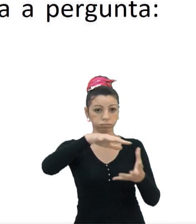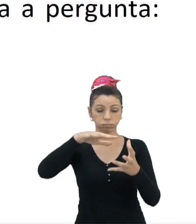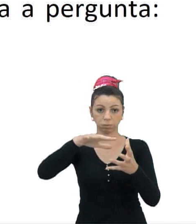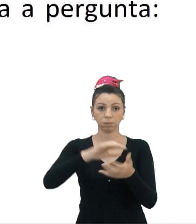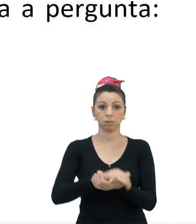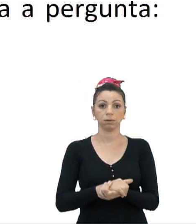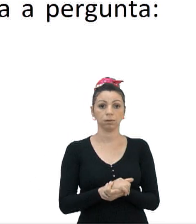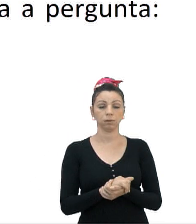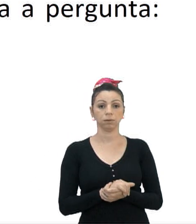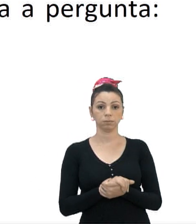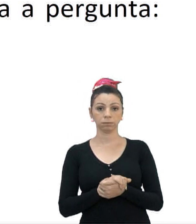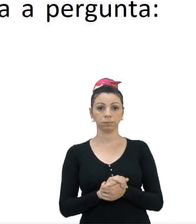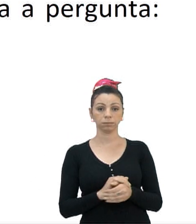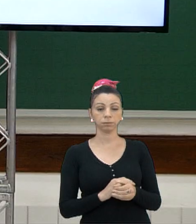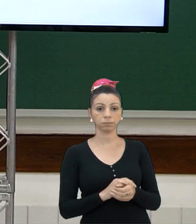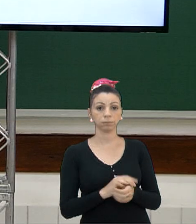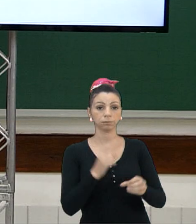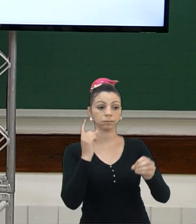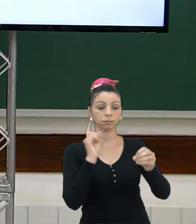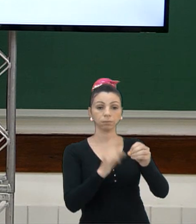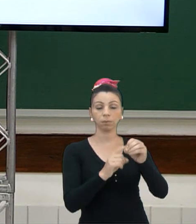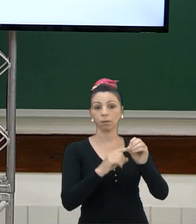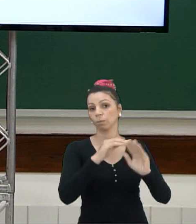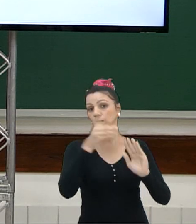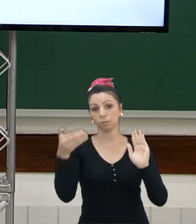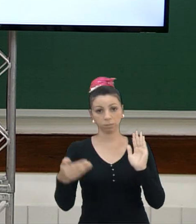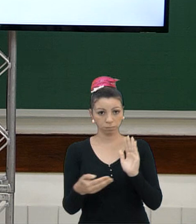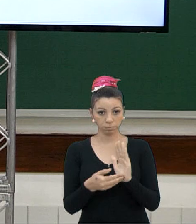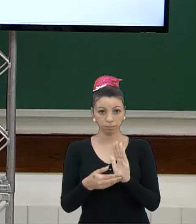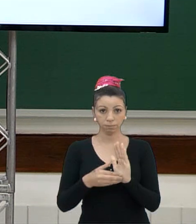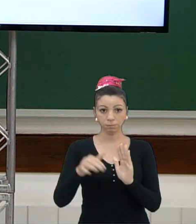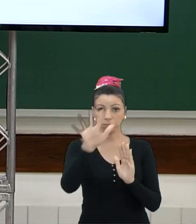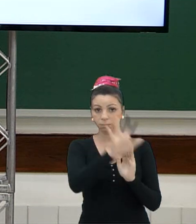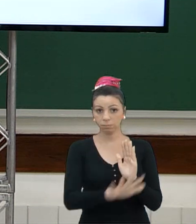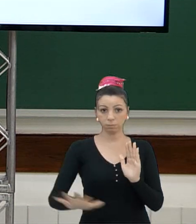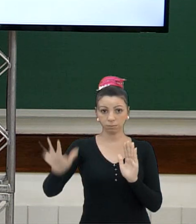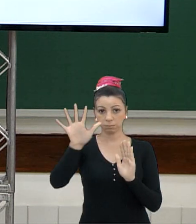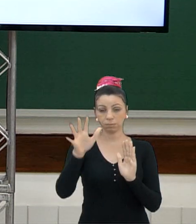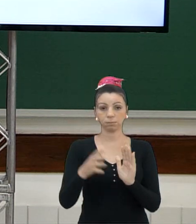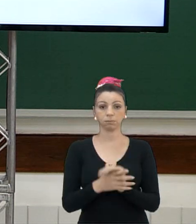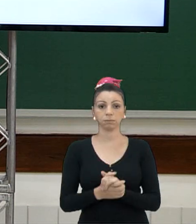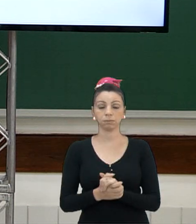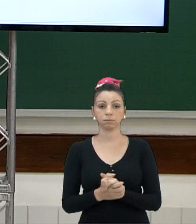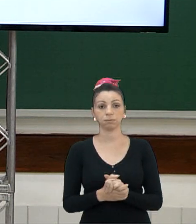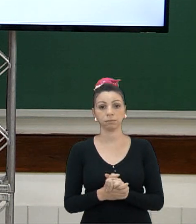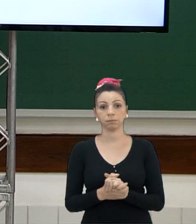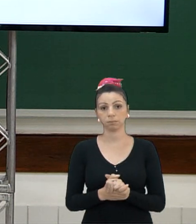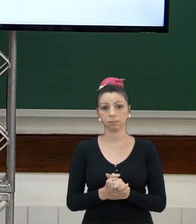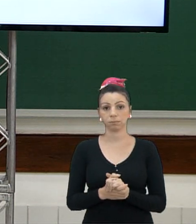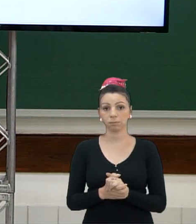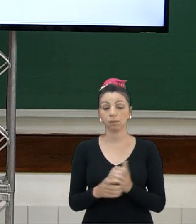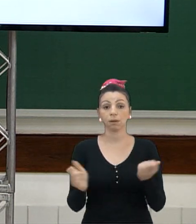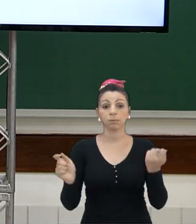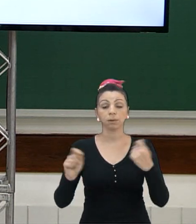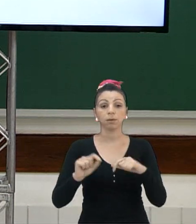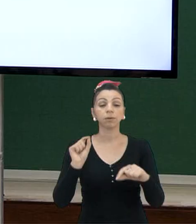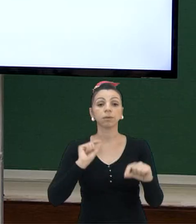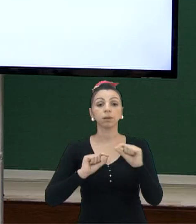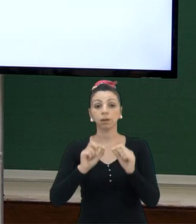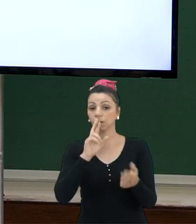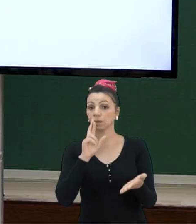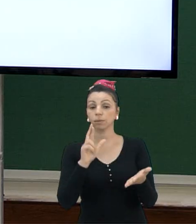você vai falar do seu local aí num todo, tá? De forma geral. Mas é imprescindível que você